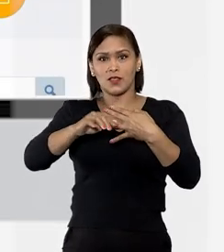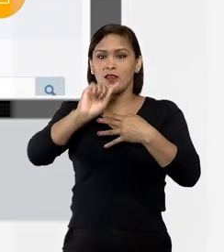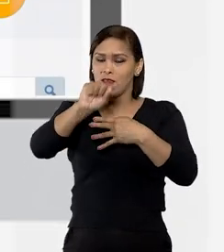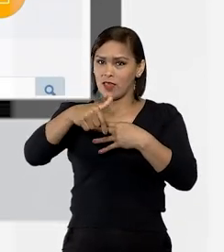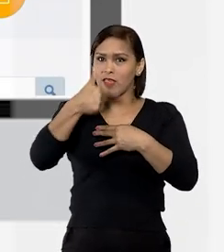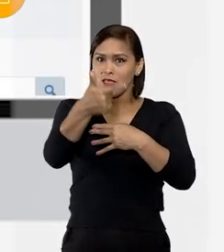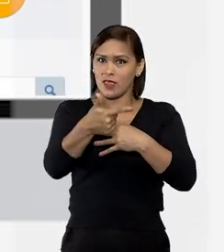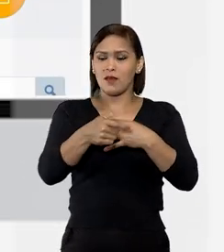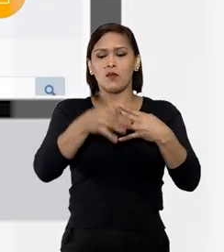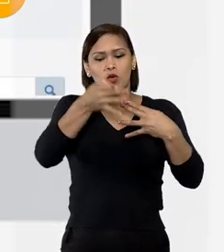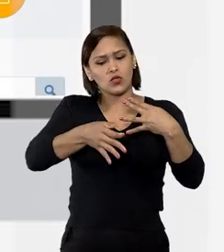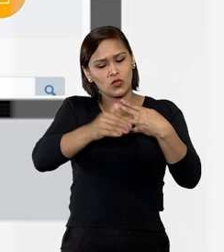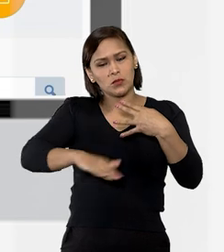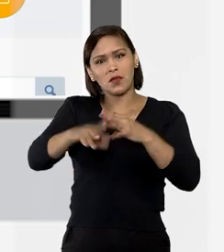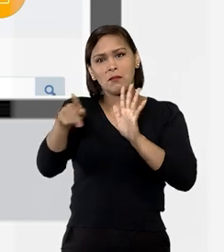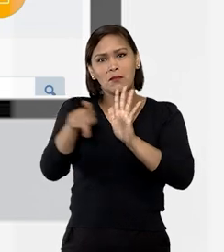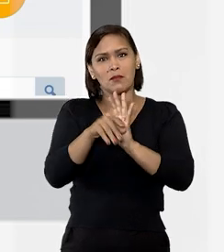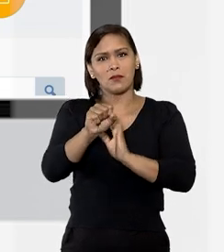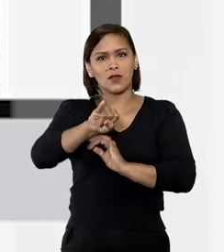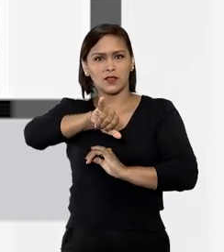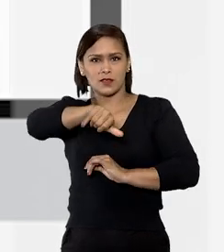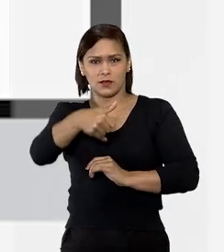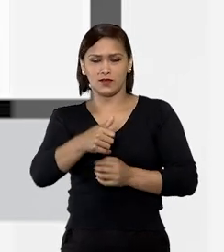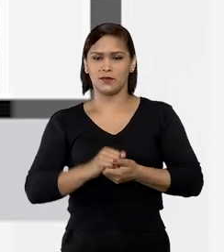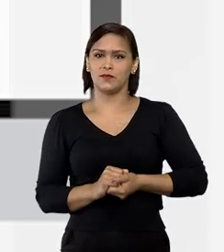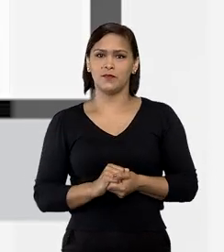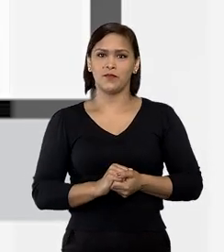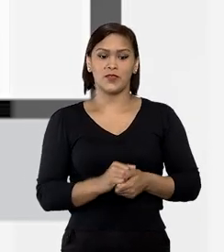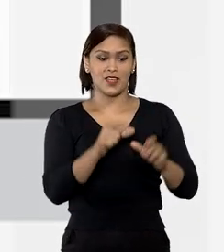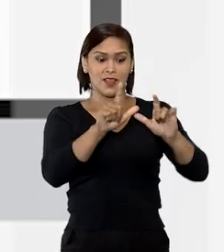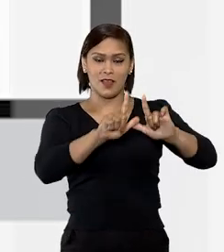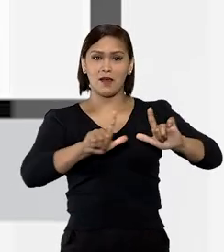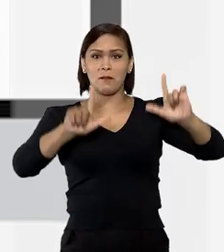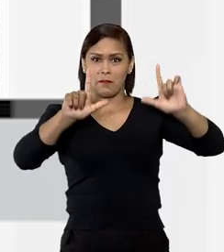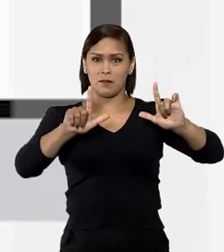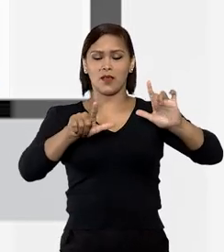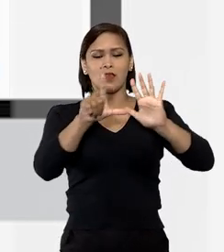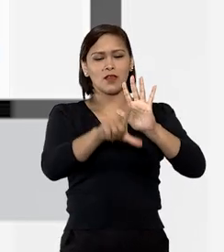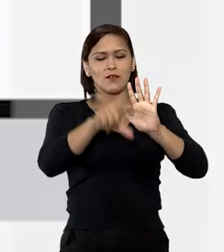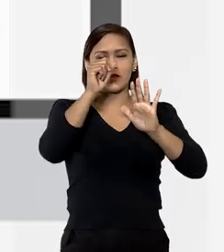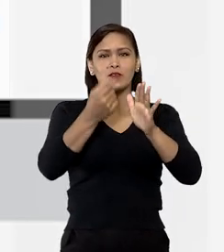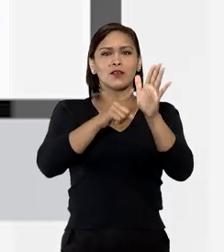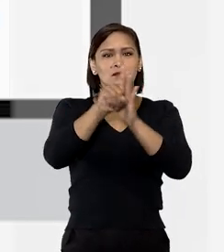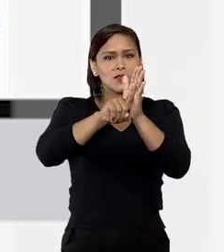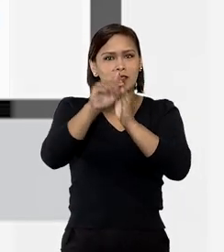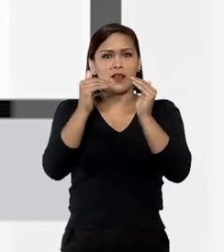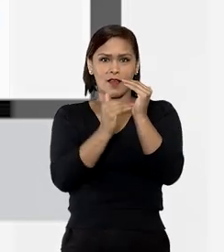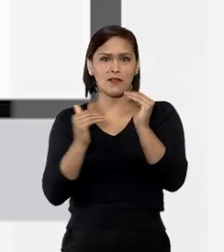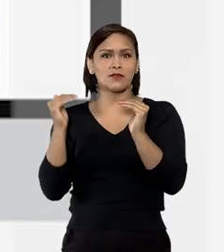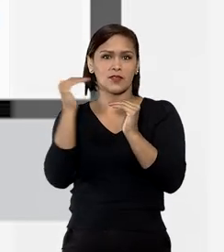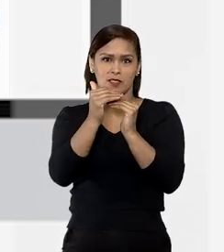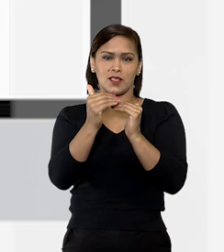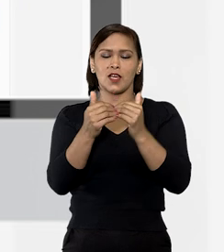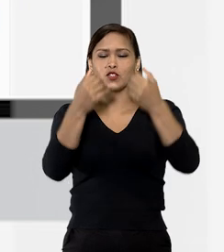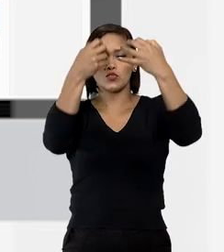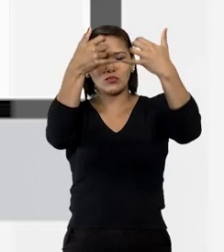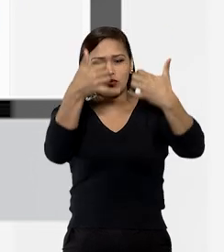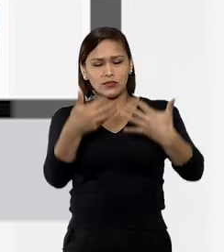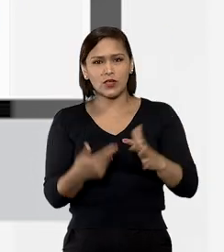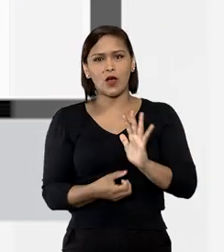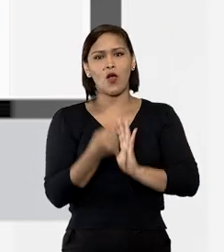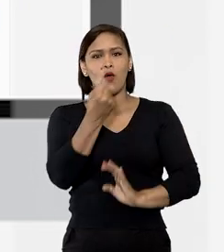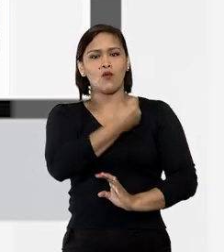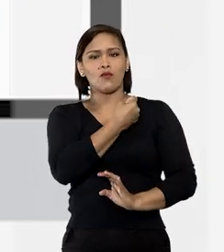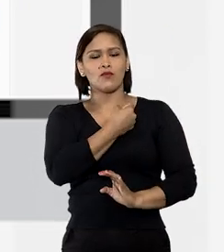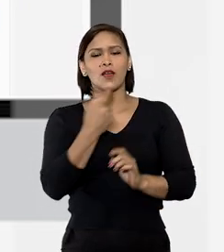STJ. Nessa página, selecionando Pesquisa Avançada, estão todos os itens disponíveis para facilitar a realização da